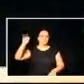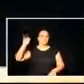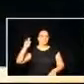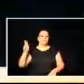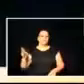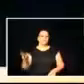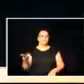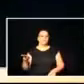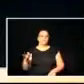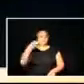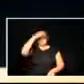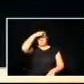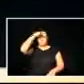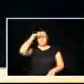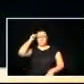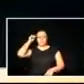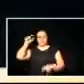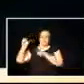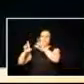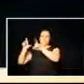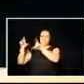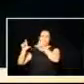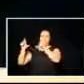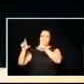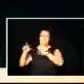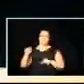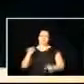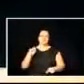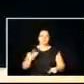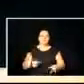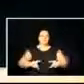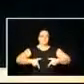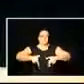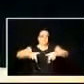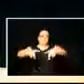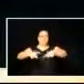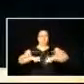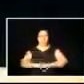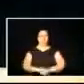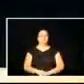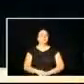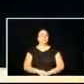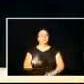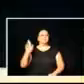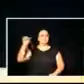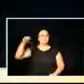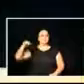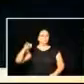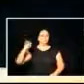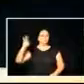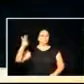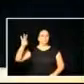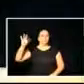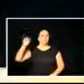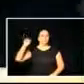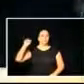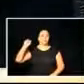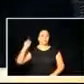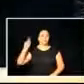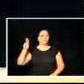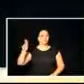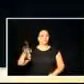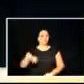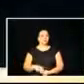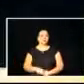estão nos assistindo pela TV Câmara. Acredito que deve ter muitos funcionários da Unital nos assistindo. O que